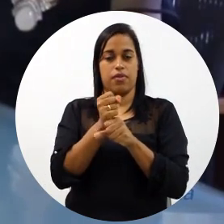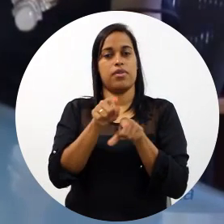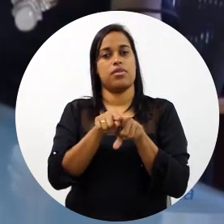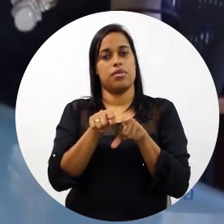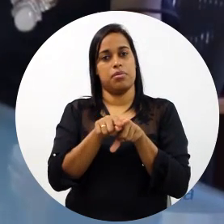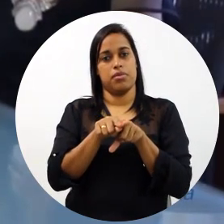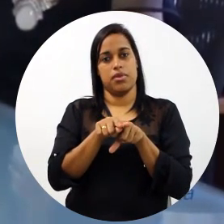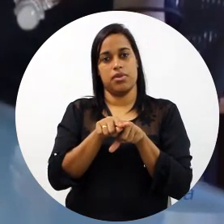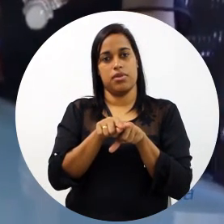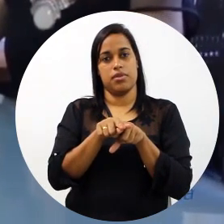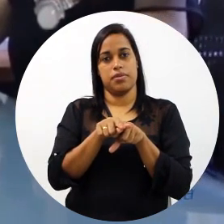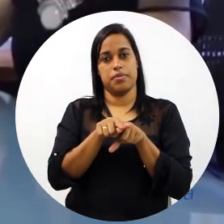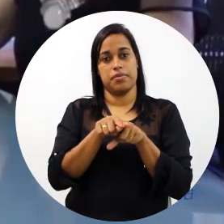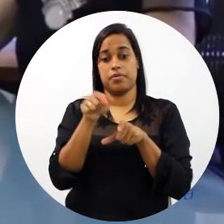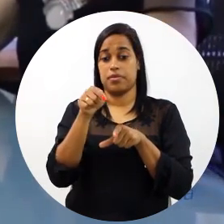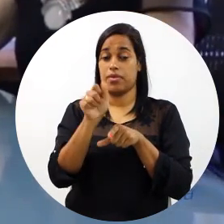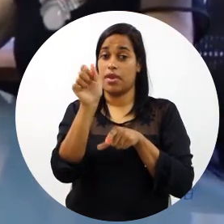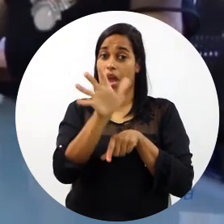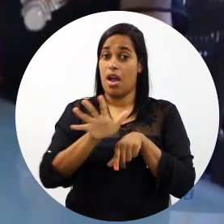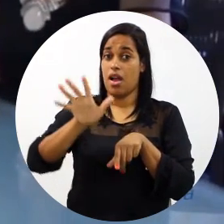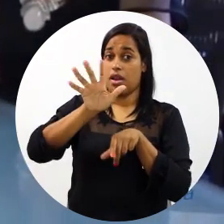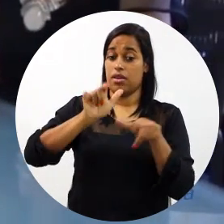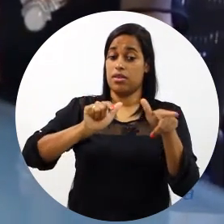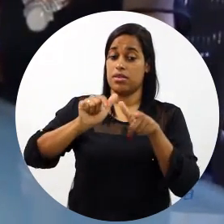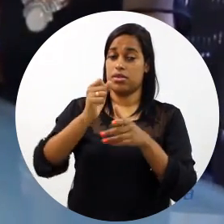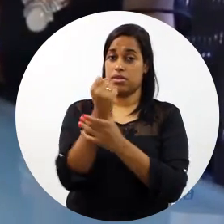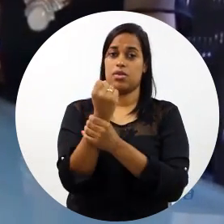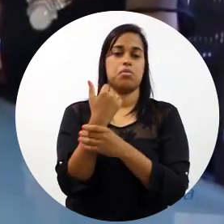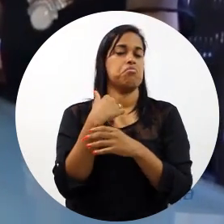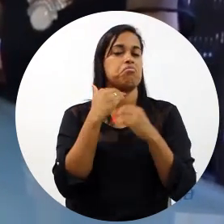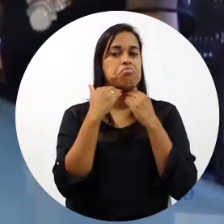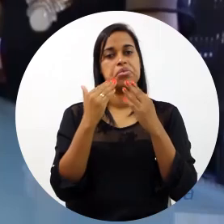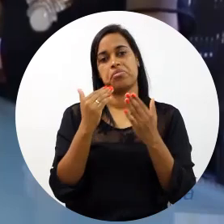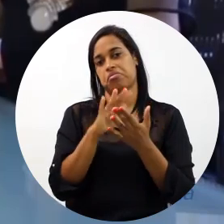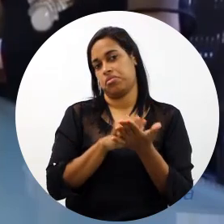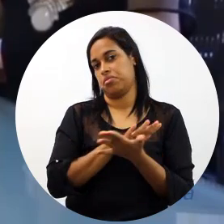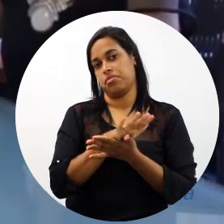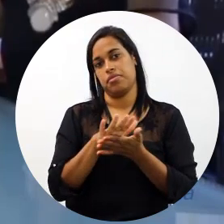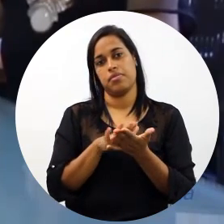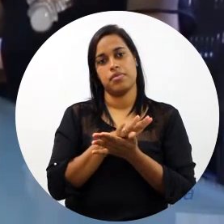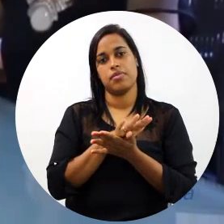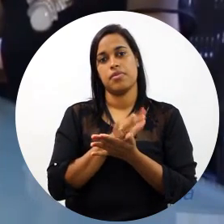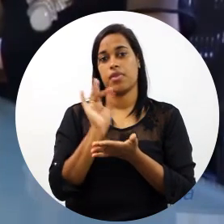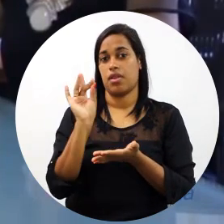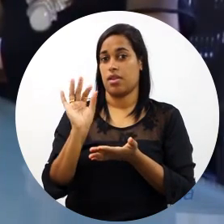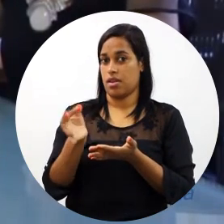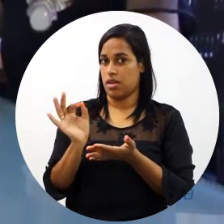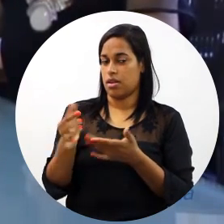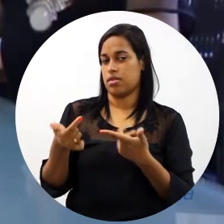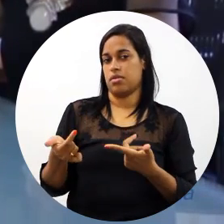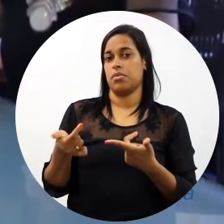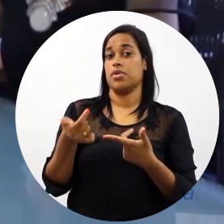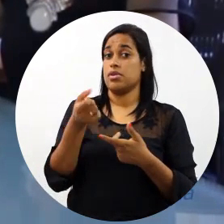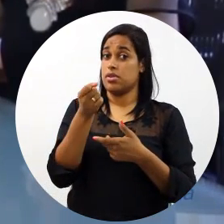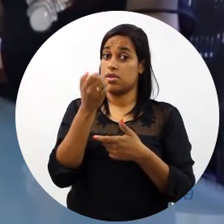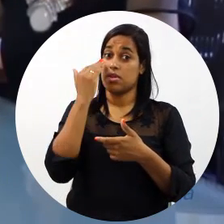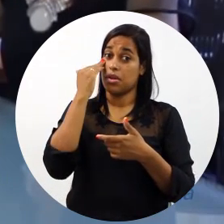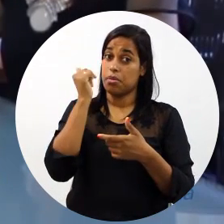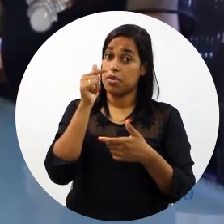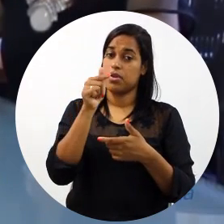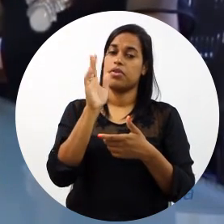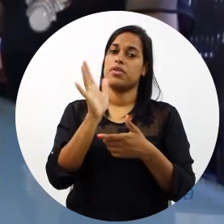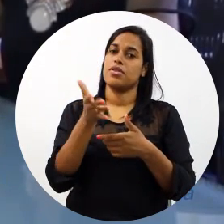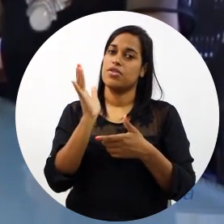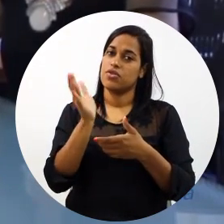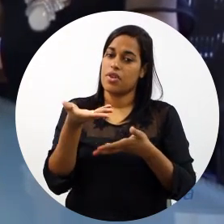o programa da área de segurança não vai funcionar. Exatamente, Cíntia. E sabendo que você já é consultora